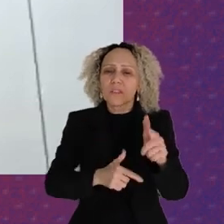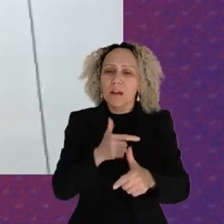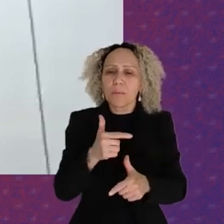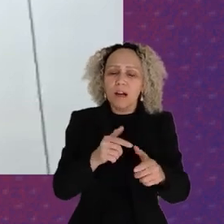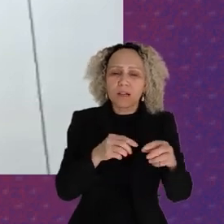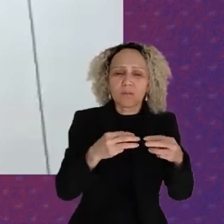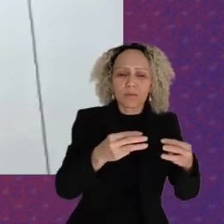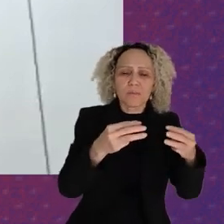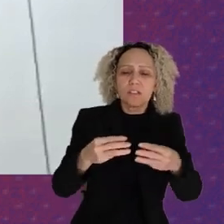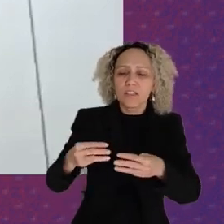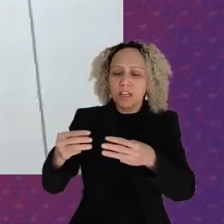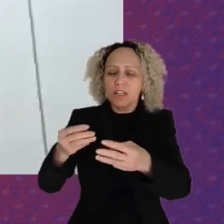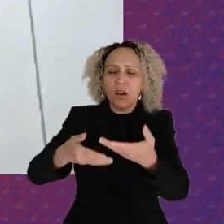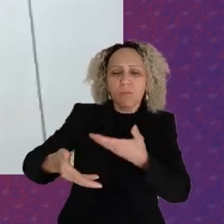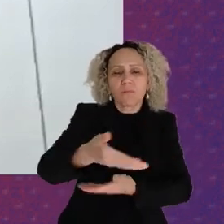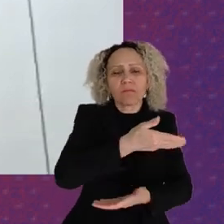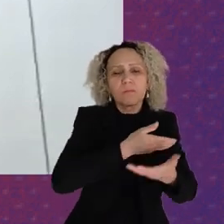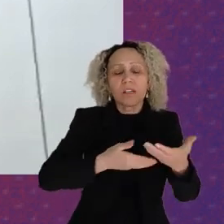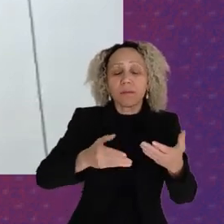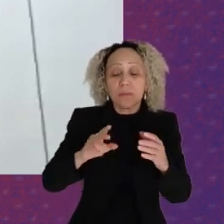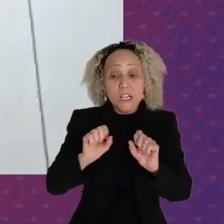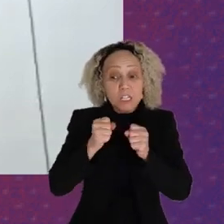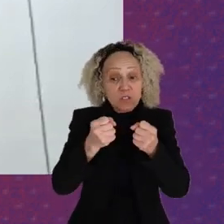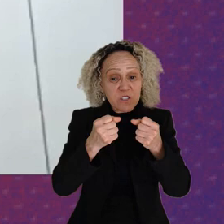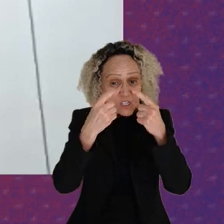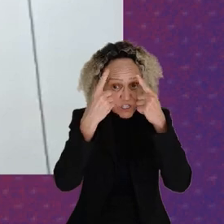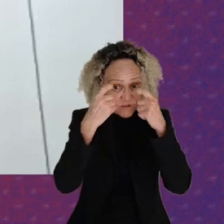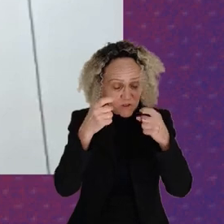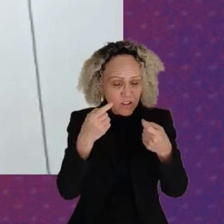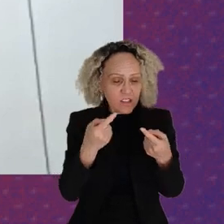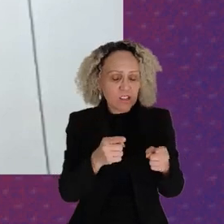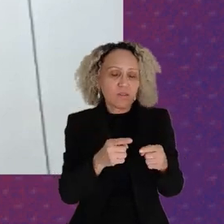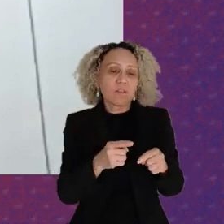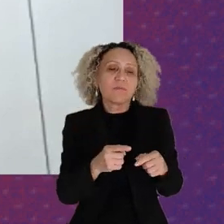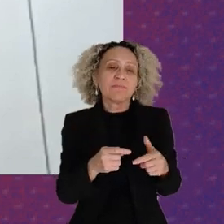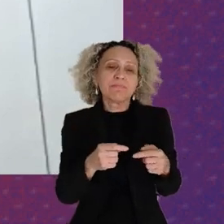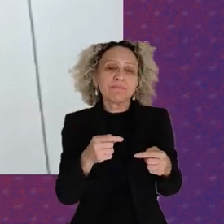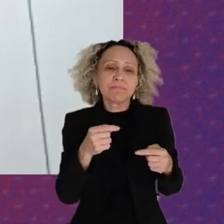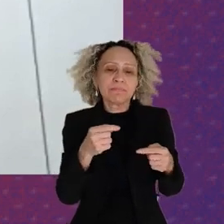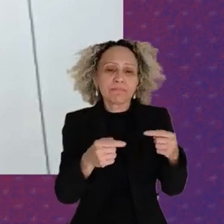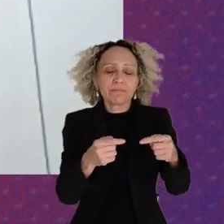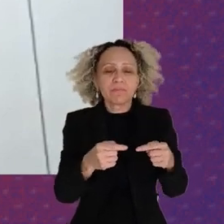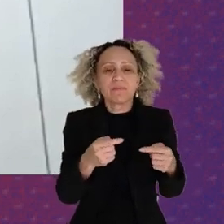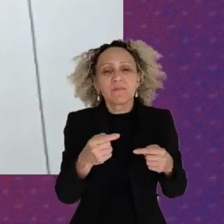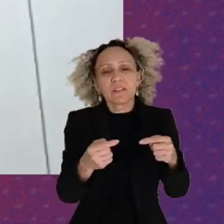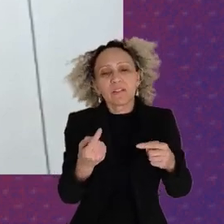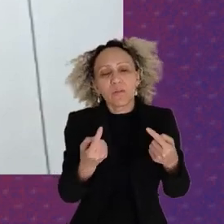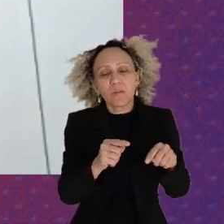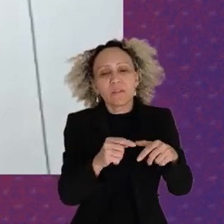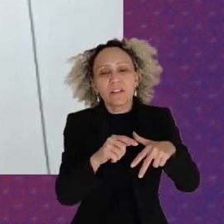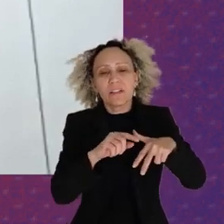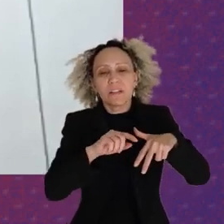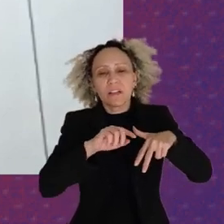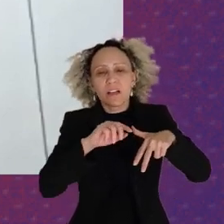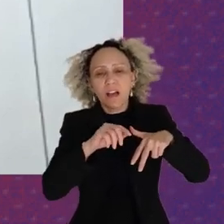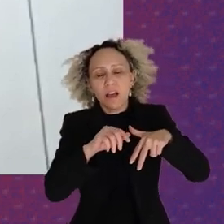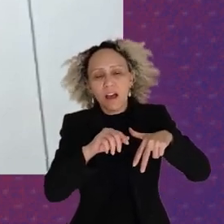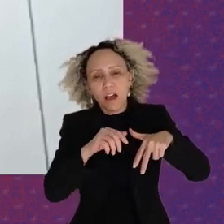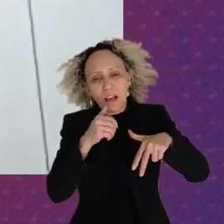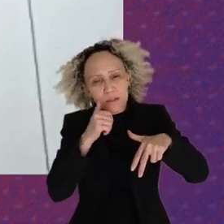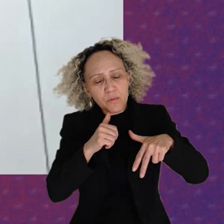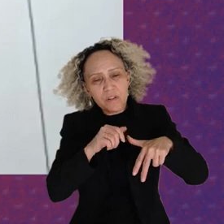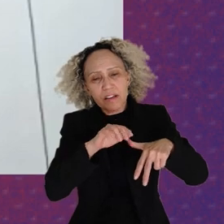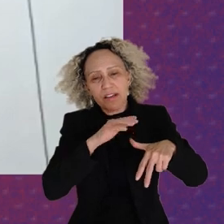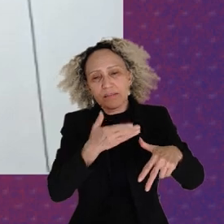Enfrentamento à Violência Política contra as Mulheres. Então, o Ministério das Mulheres coordena esse GTI, quem coordena, inclusive, é a nossa